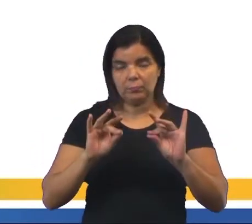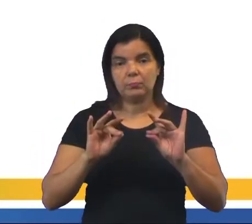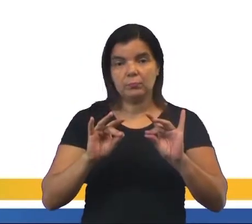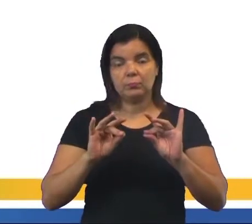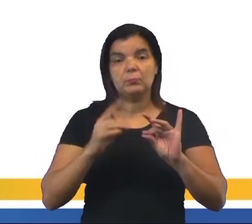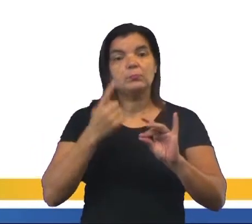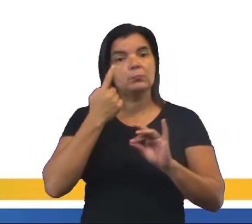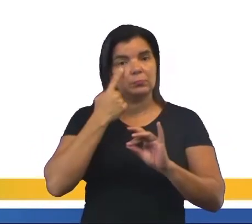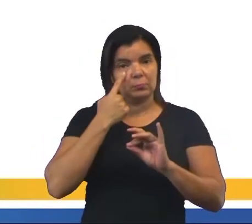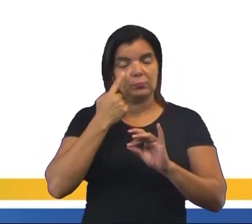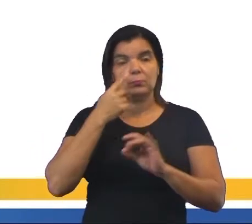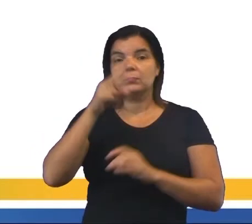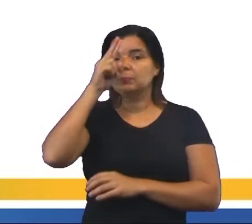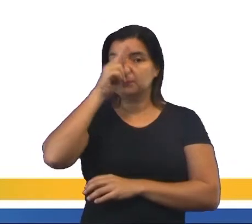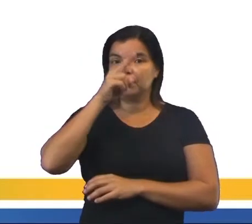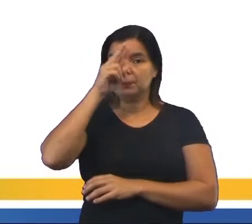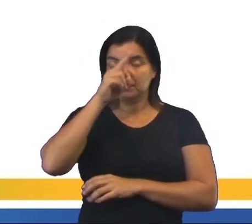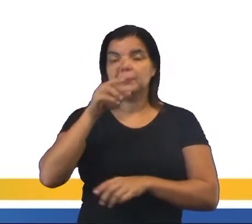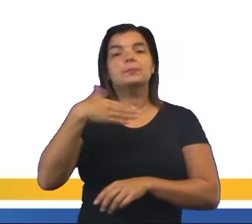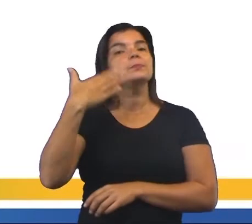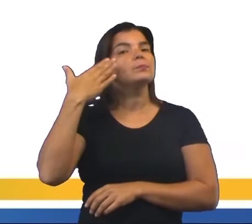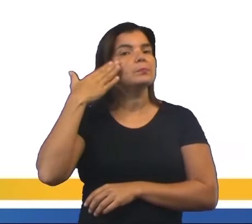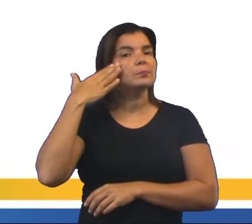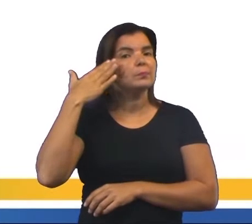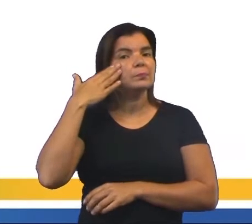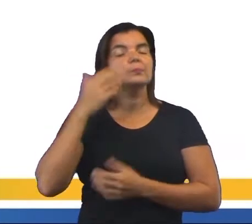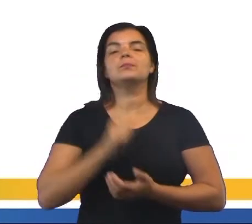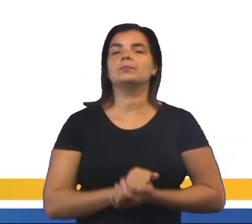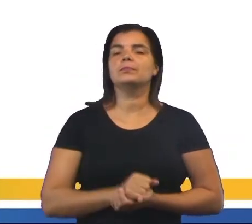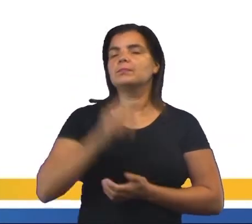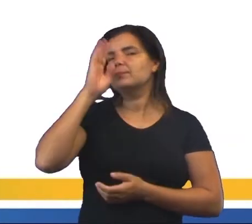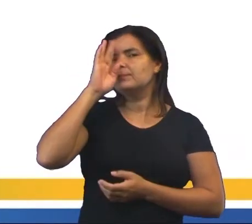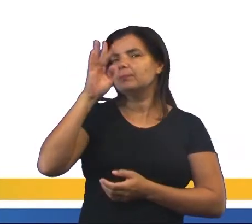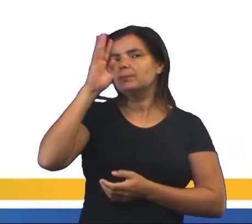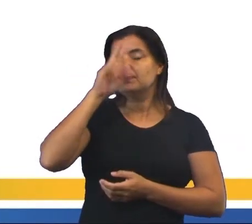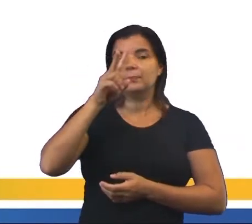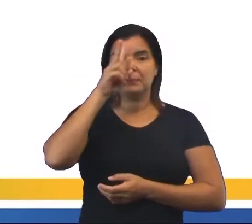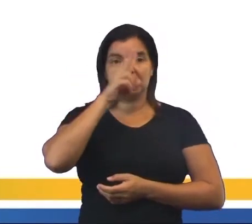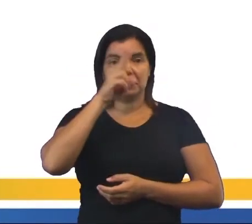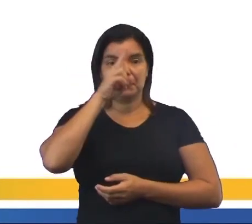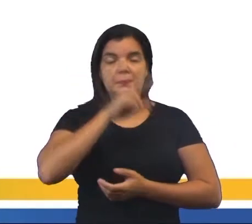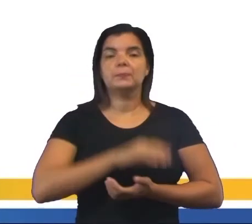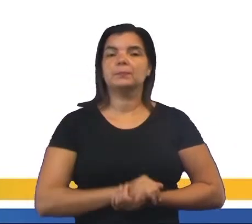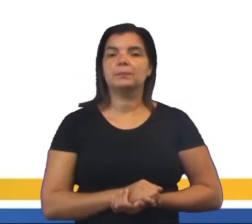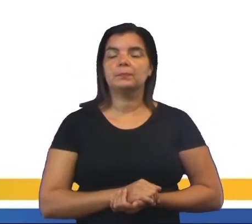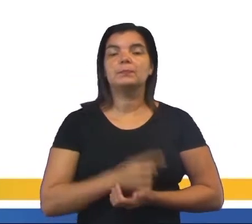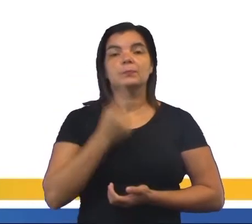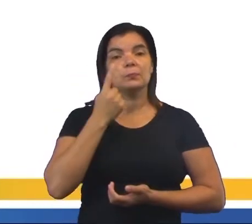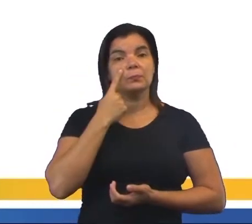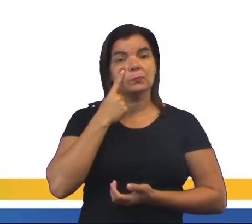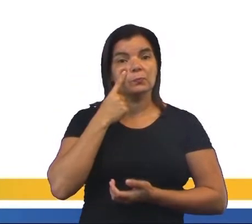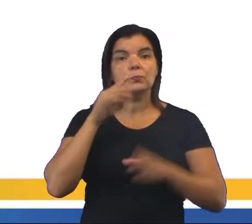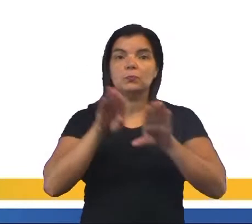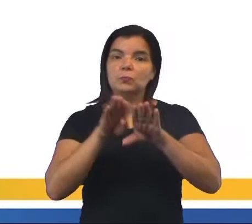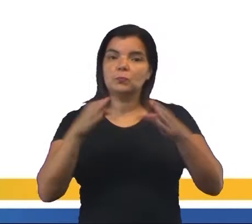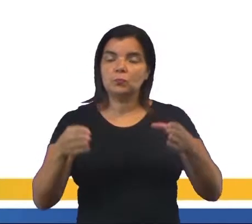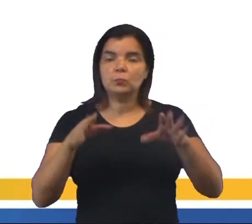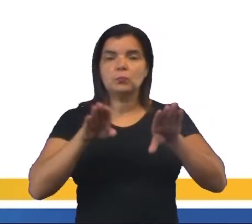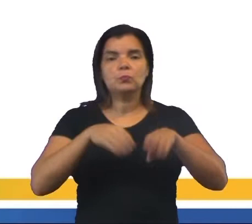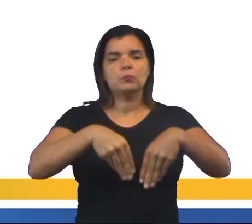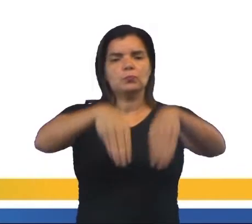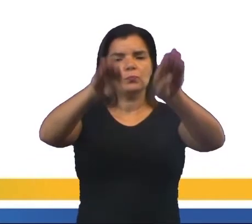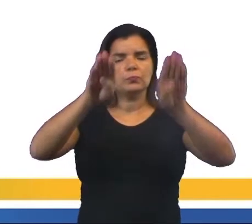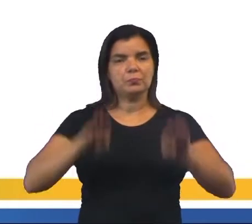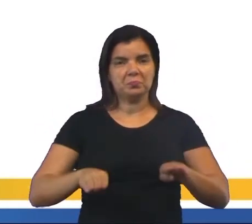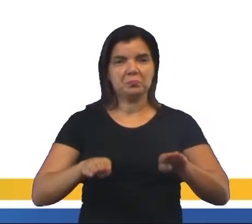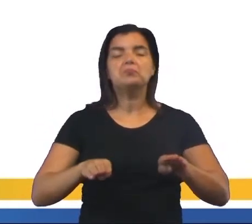se adentrar à história, ele entender, ele imaginar a história. Vi a mesa coberta com uma toalha